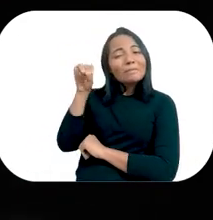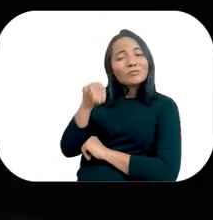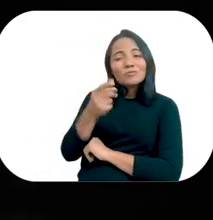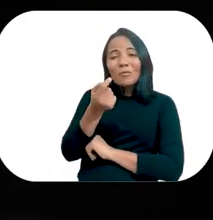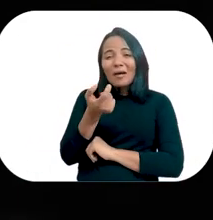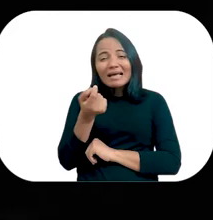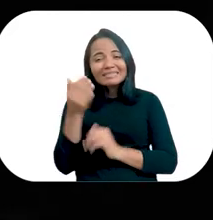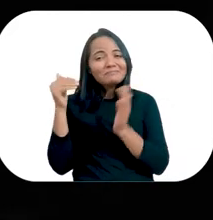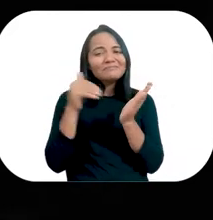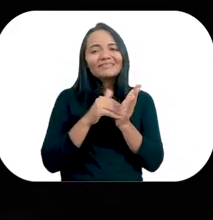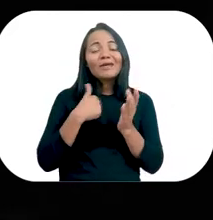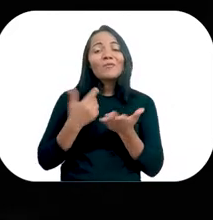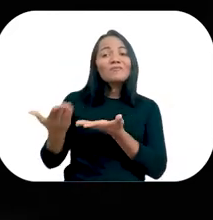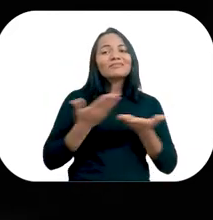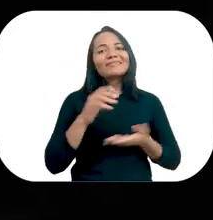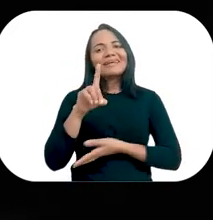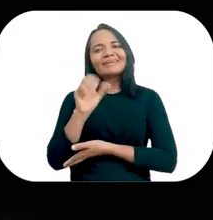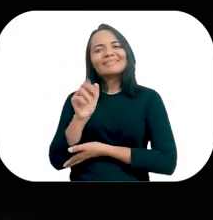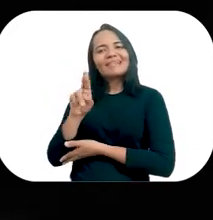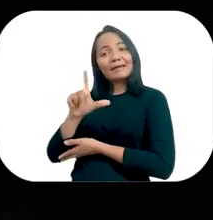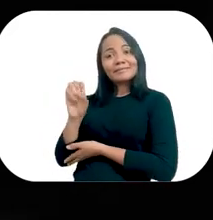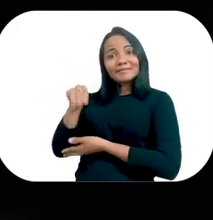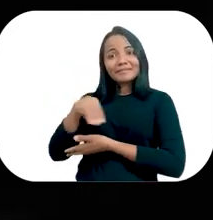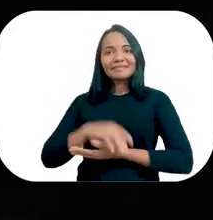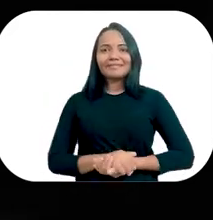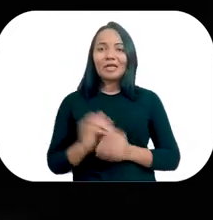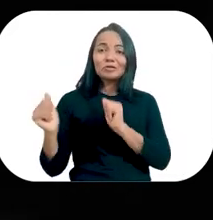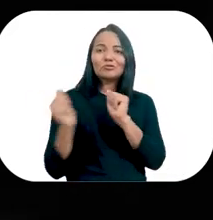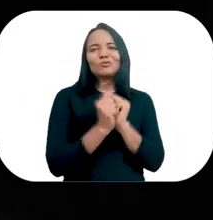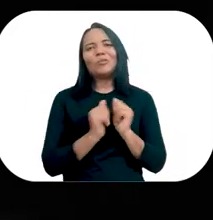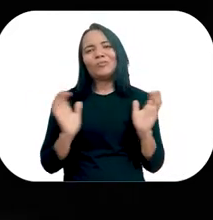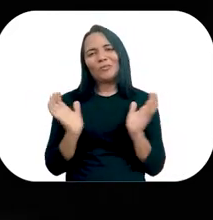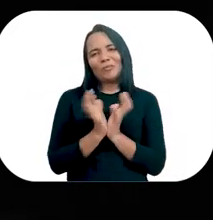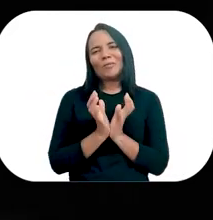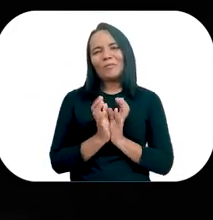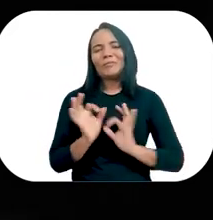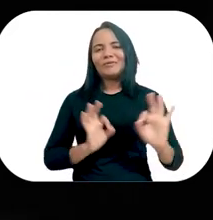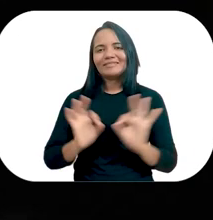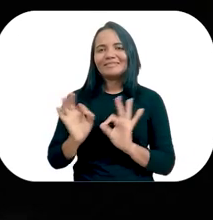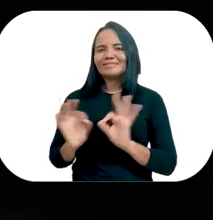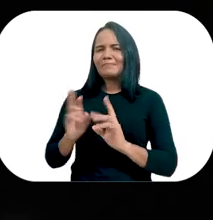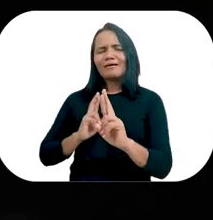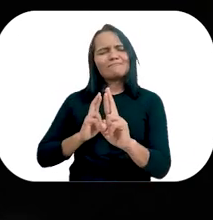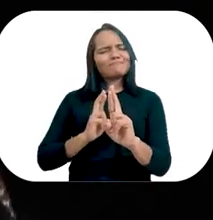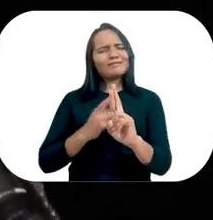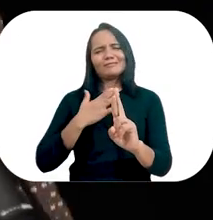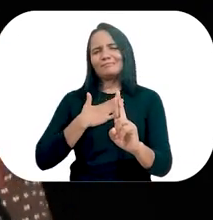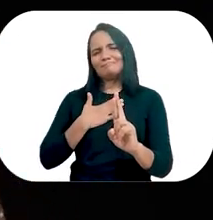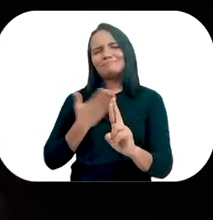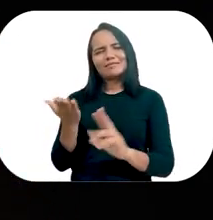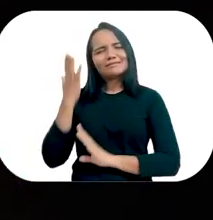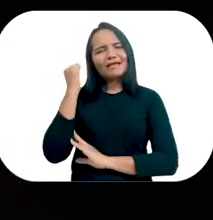oportunidade de chamar o Darlan, batera, para tocar com a gente, que é um cara que é referência para mim, a questão de